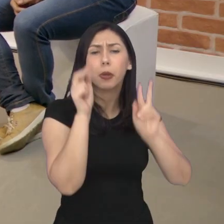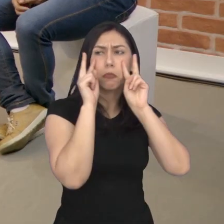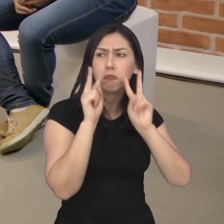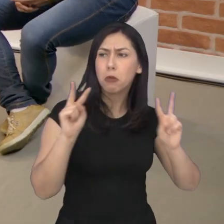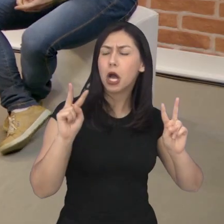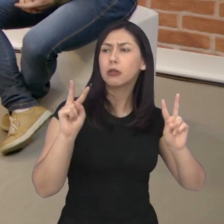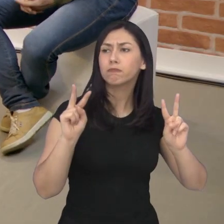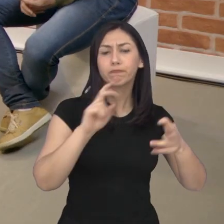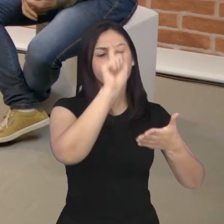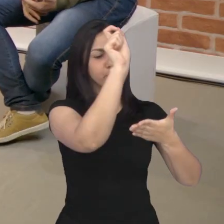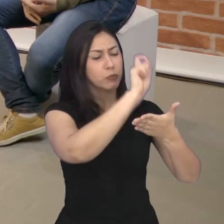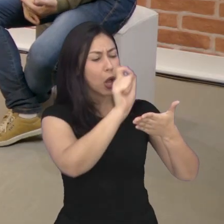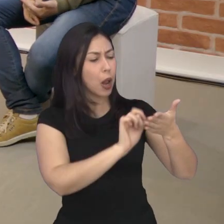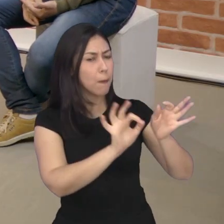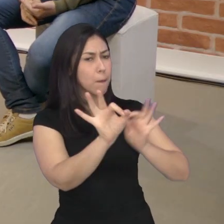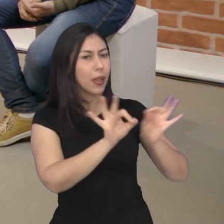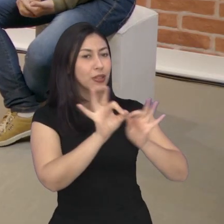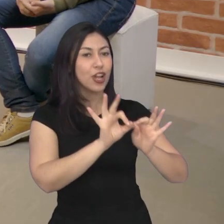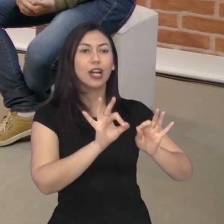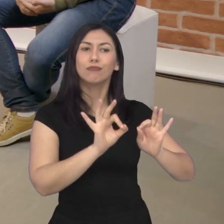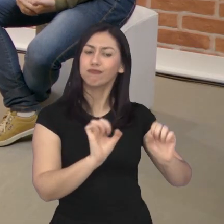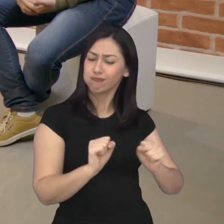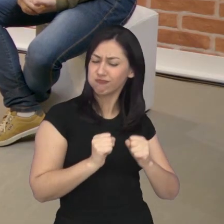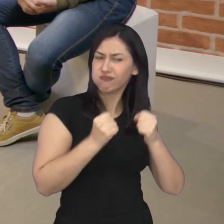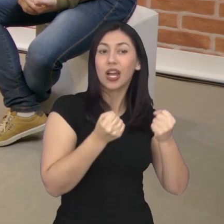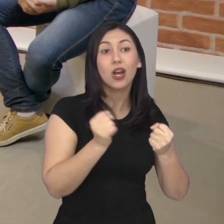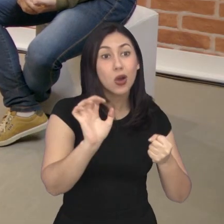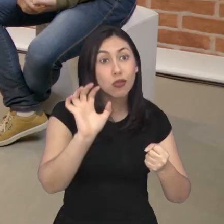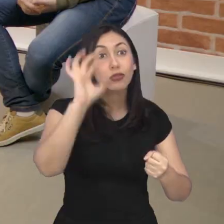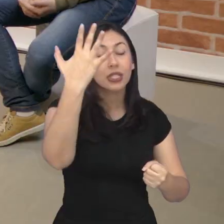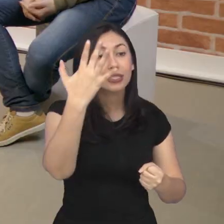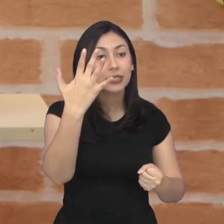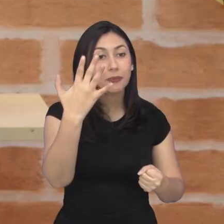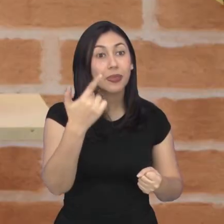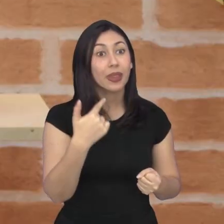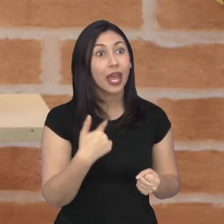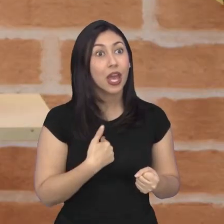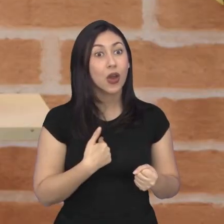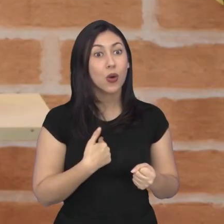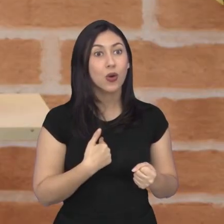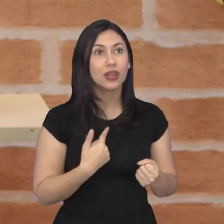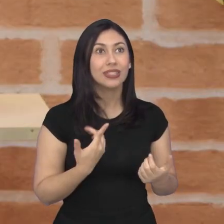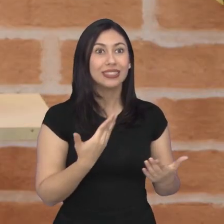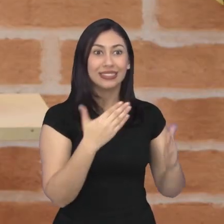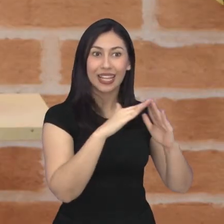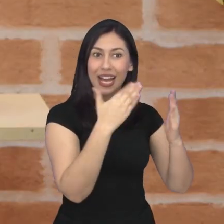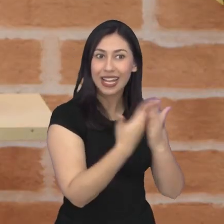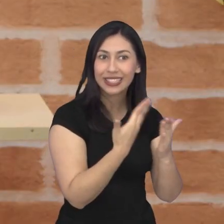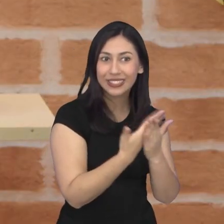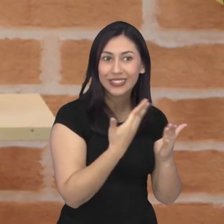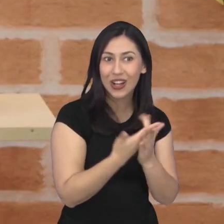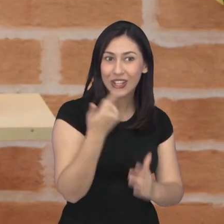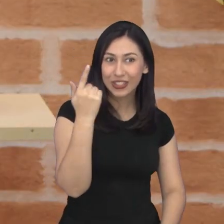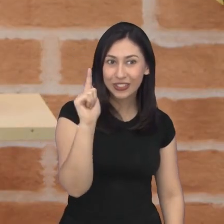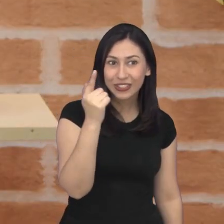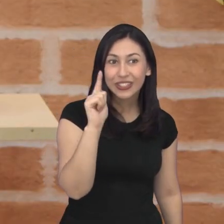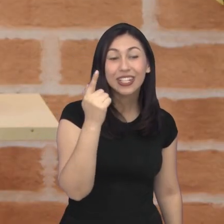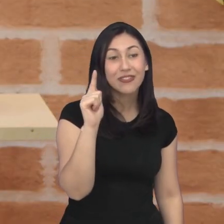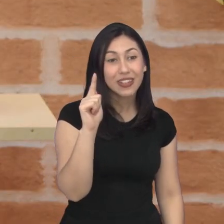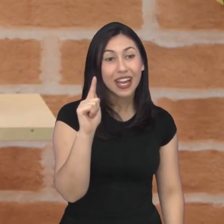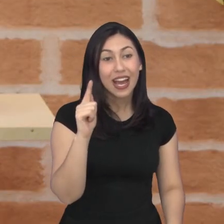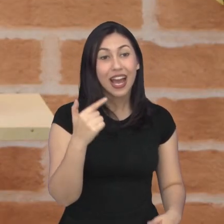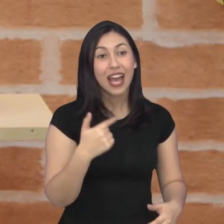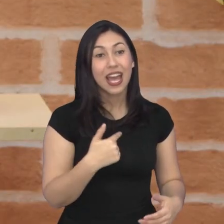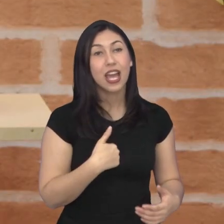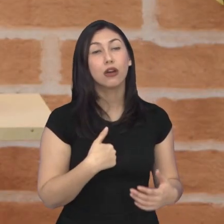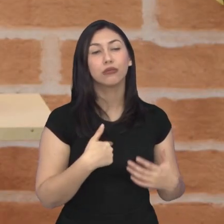verdade. e trabalhar todos os dias para que eles aconteçam, né? Eu, logo depois de uma aula de geografia, seguido desses treinos de ginástica